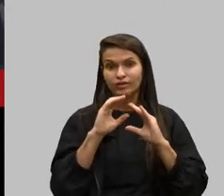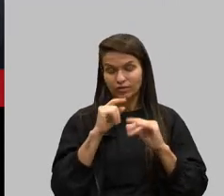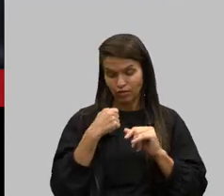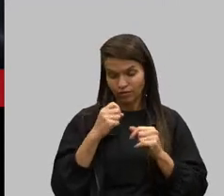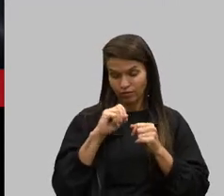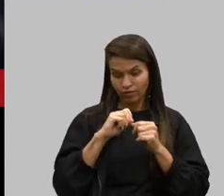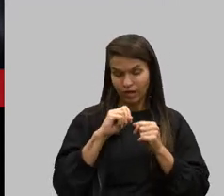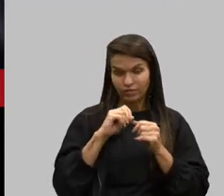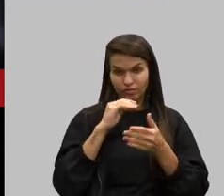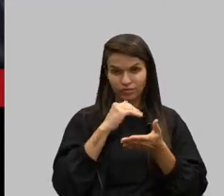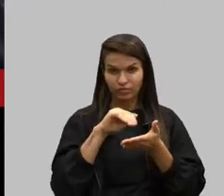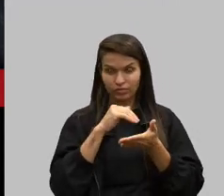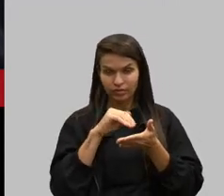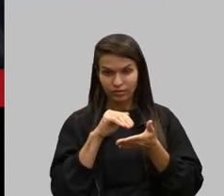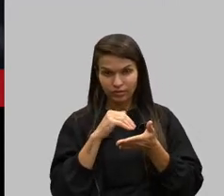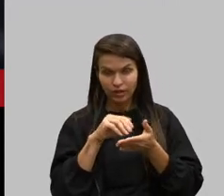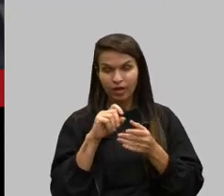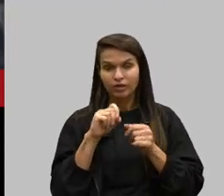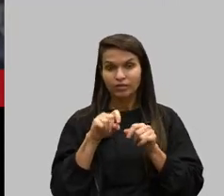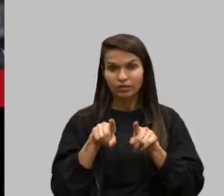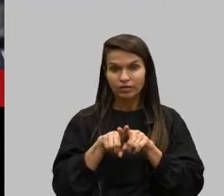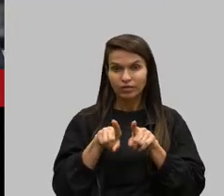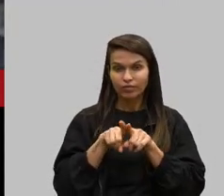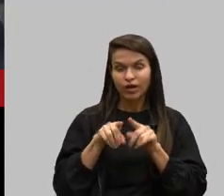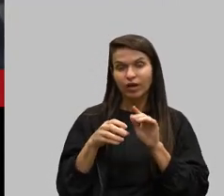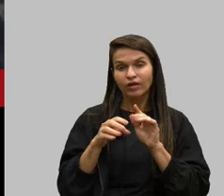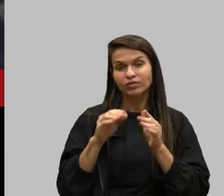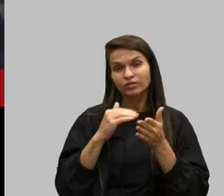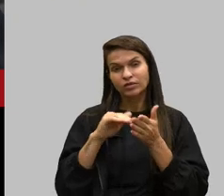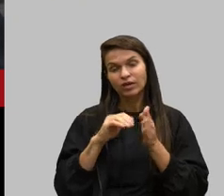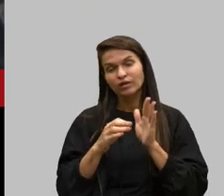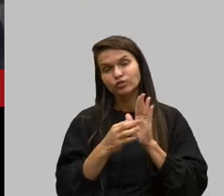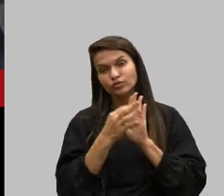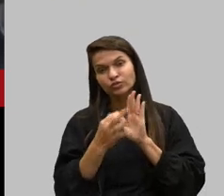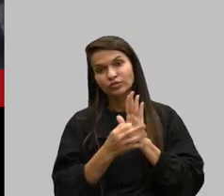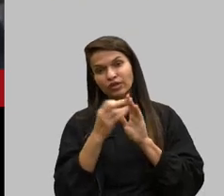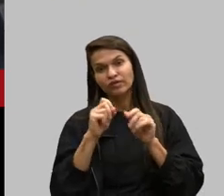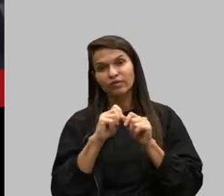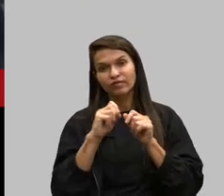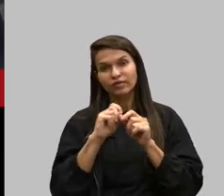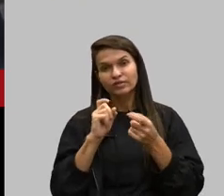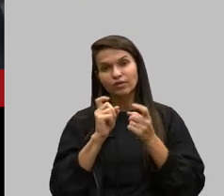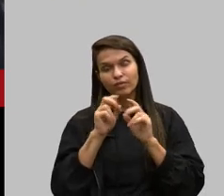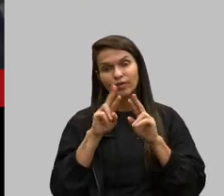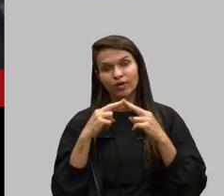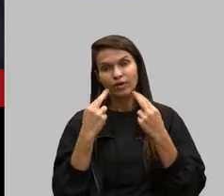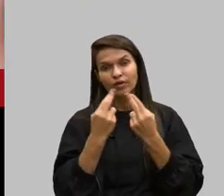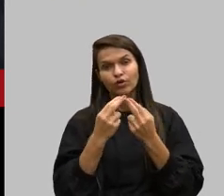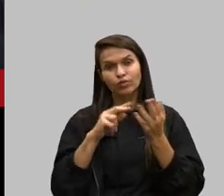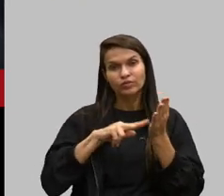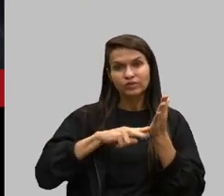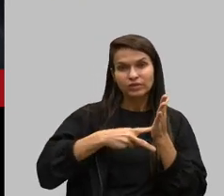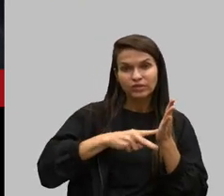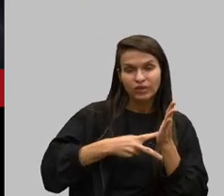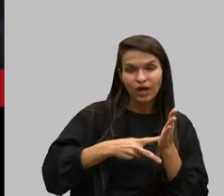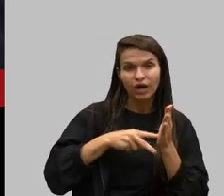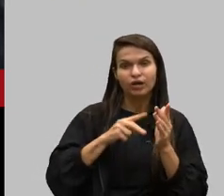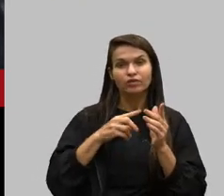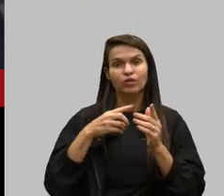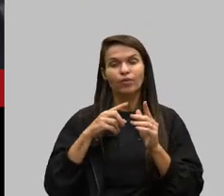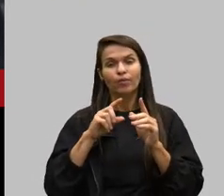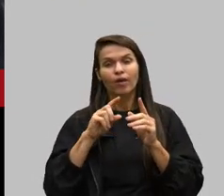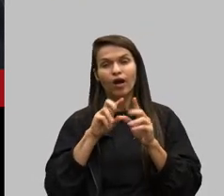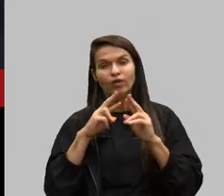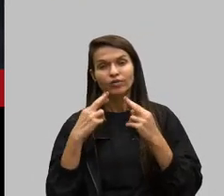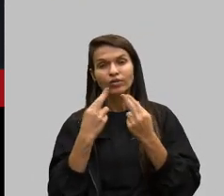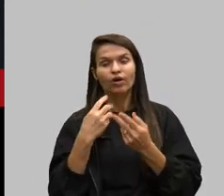com o secretário e o secretário sugere que vai fazer uma uma reunião com os sindicatos uma reunião com os deputados isso também faz